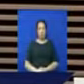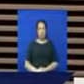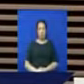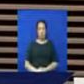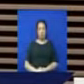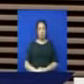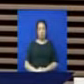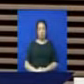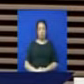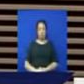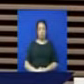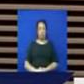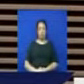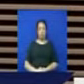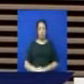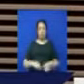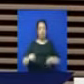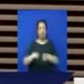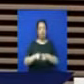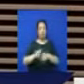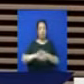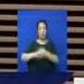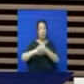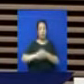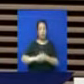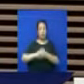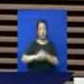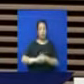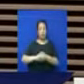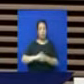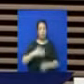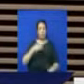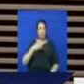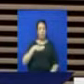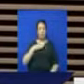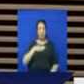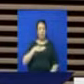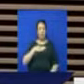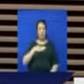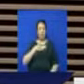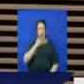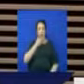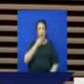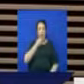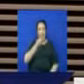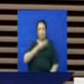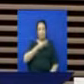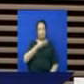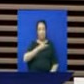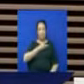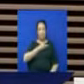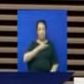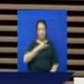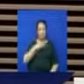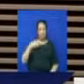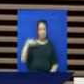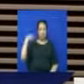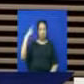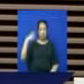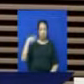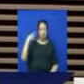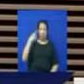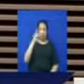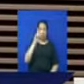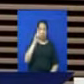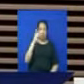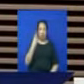Cumprimentar, por fim, o meu querido amigo, colega, advogado, ex-prefeito da